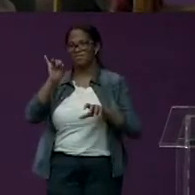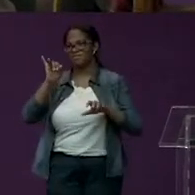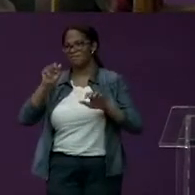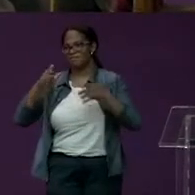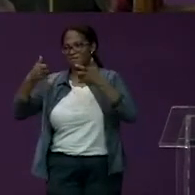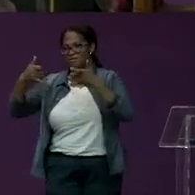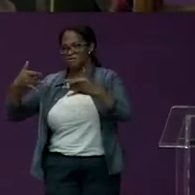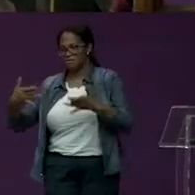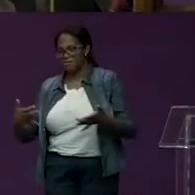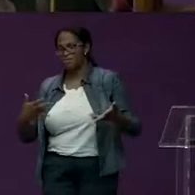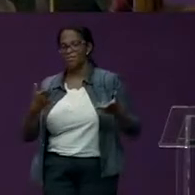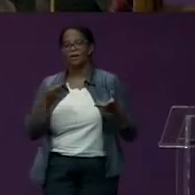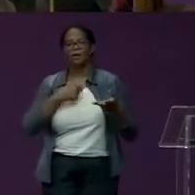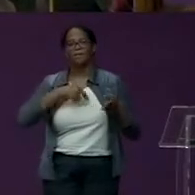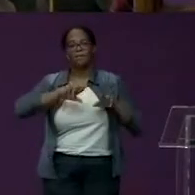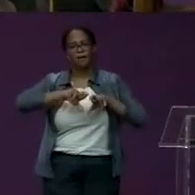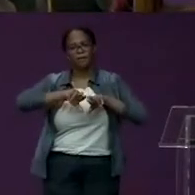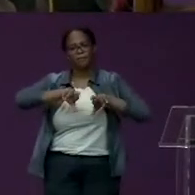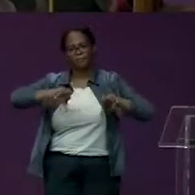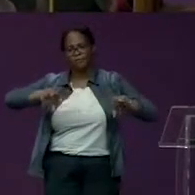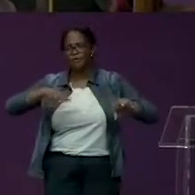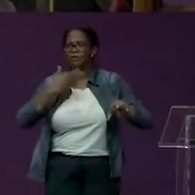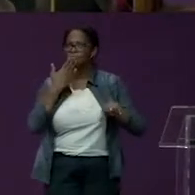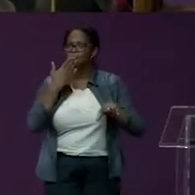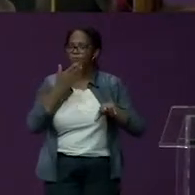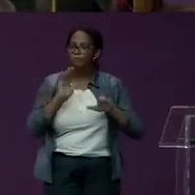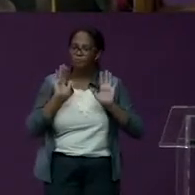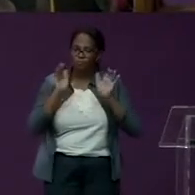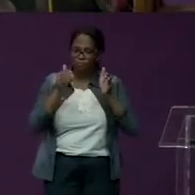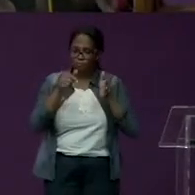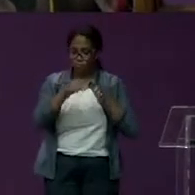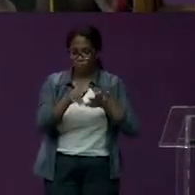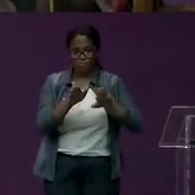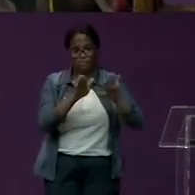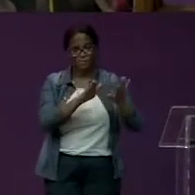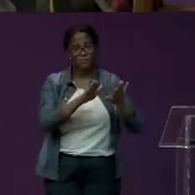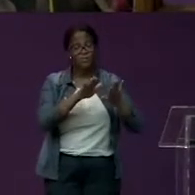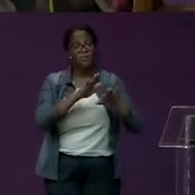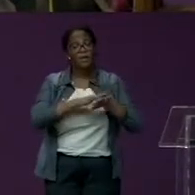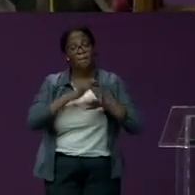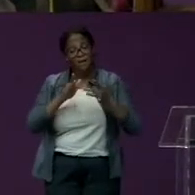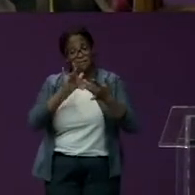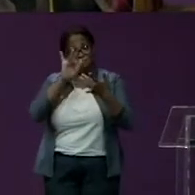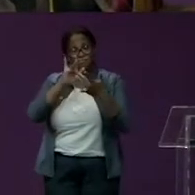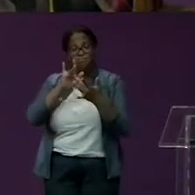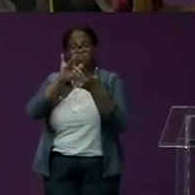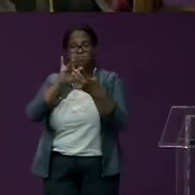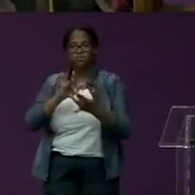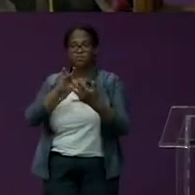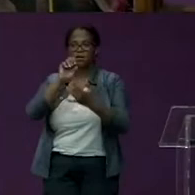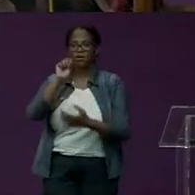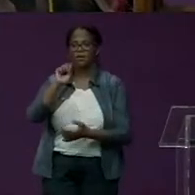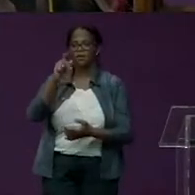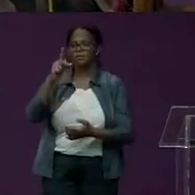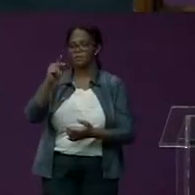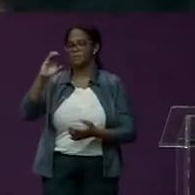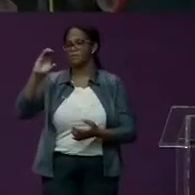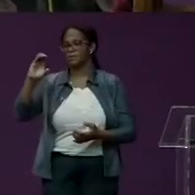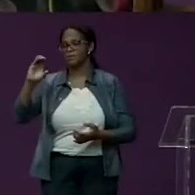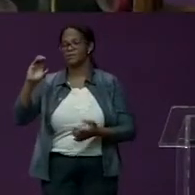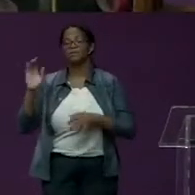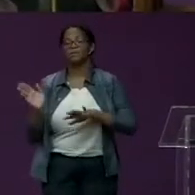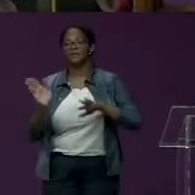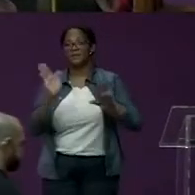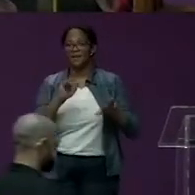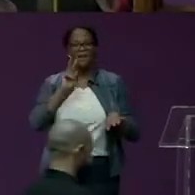são várias, né, interlocuções desse tipo. Uma articulação mais forte com a SBPC, eu vi que o Ildeu estava aí,